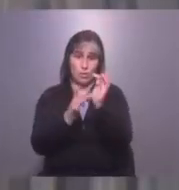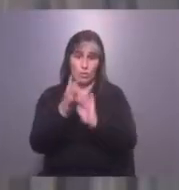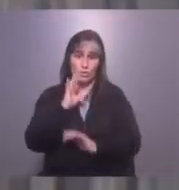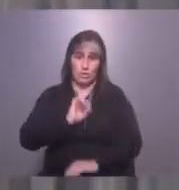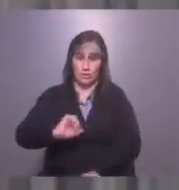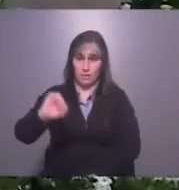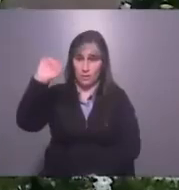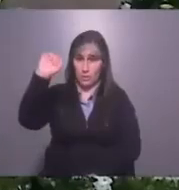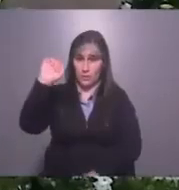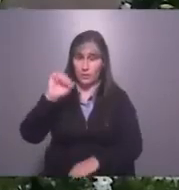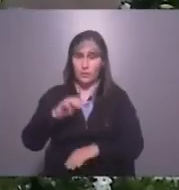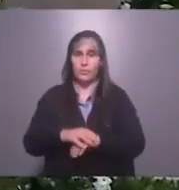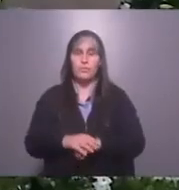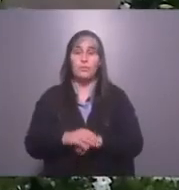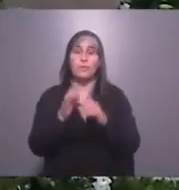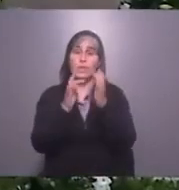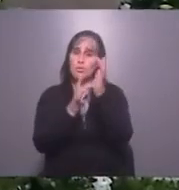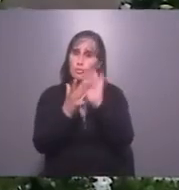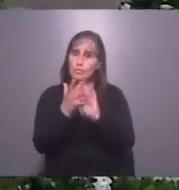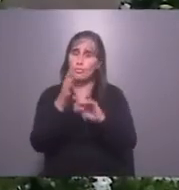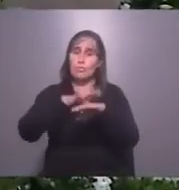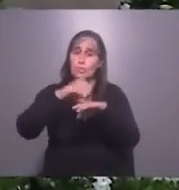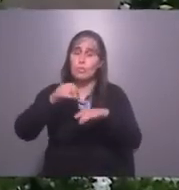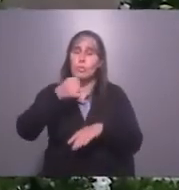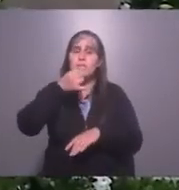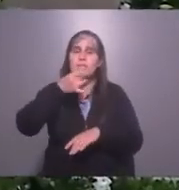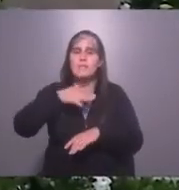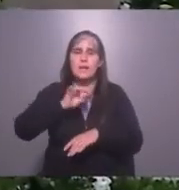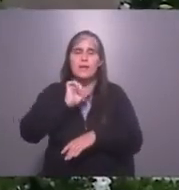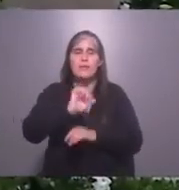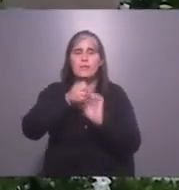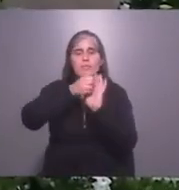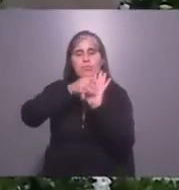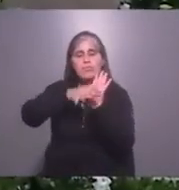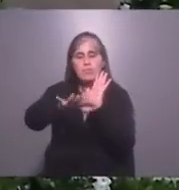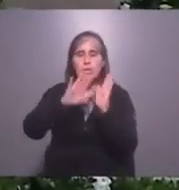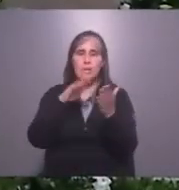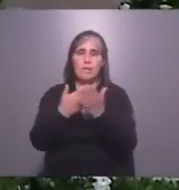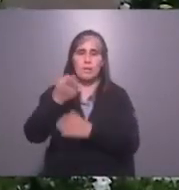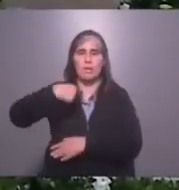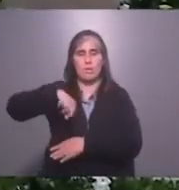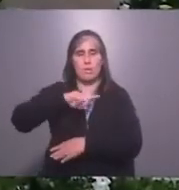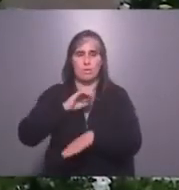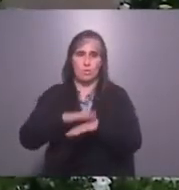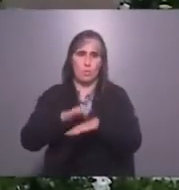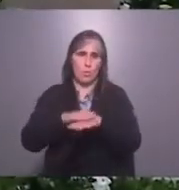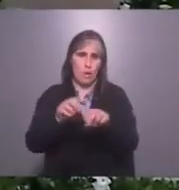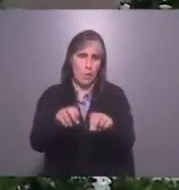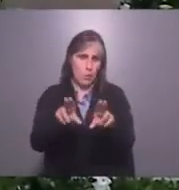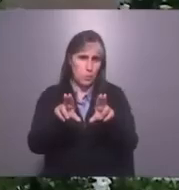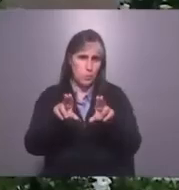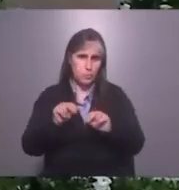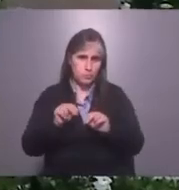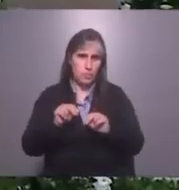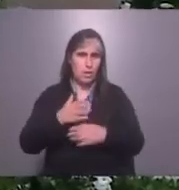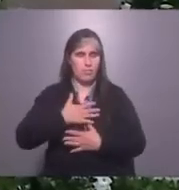Nele, pelo seu sangue, temos a redenção e a remissão dos pecados.